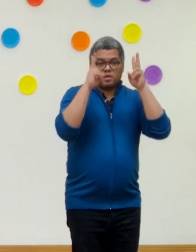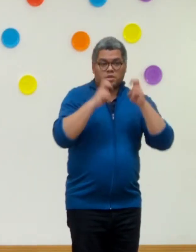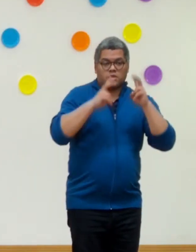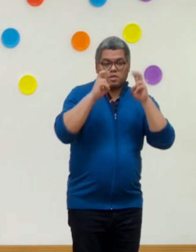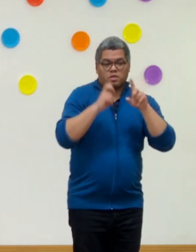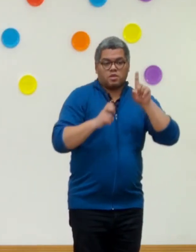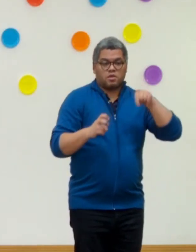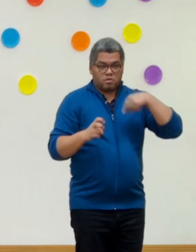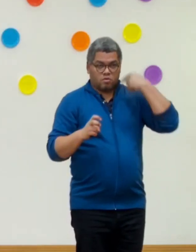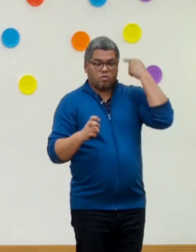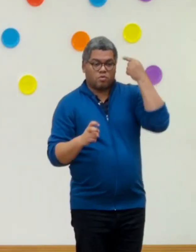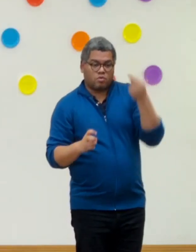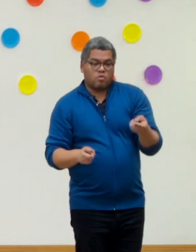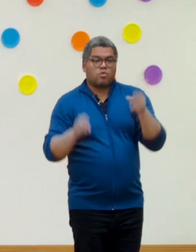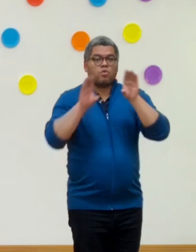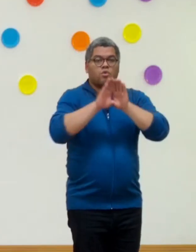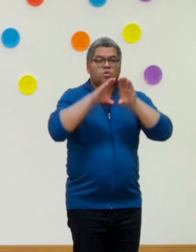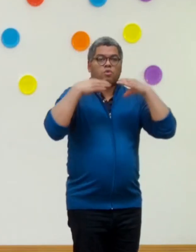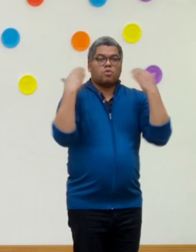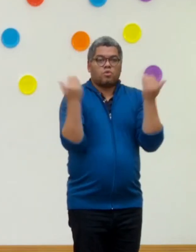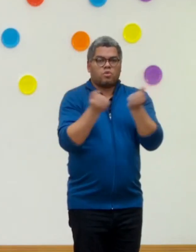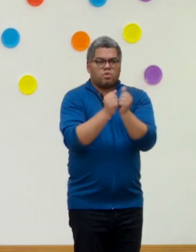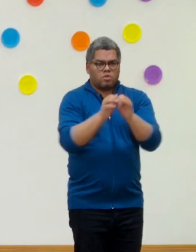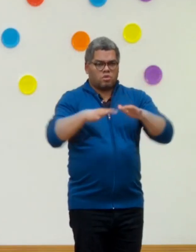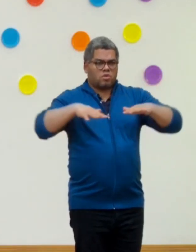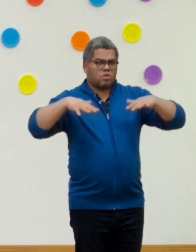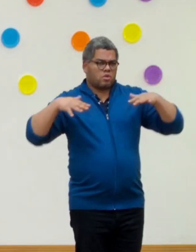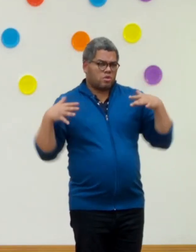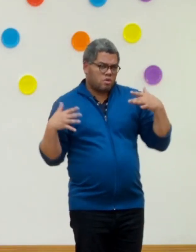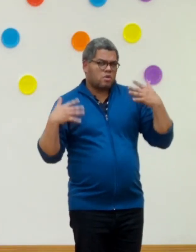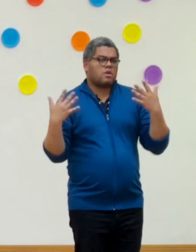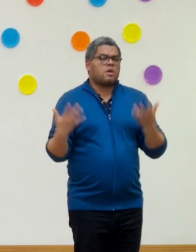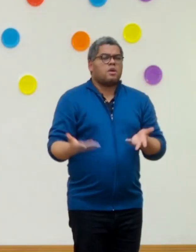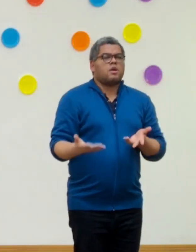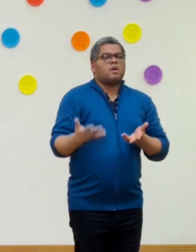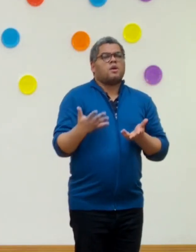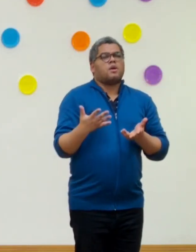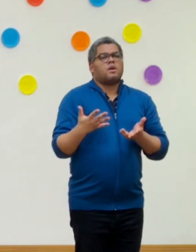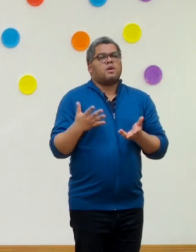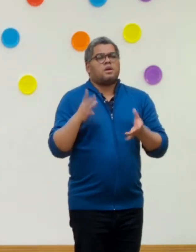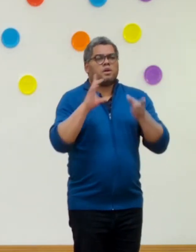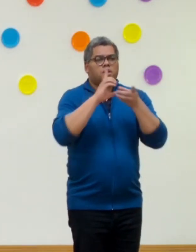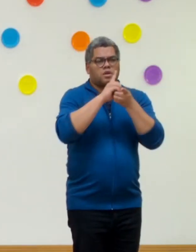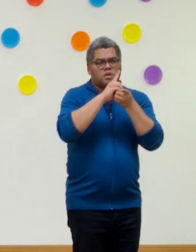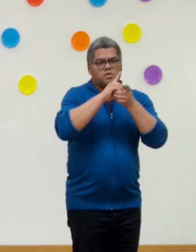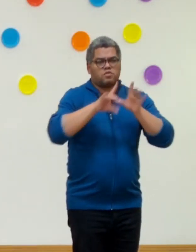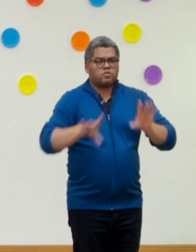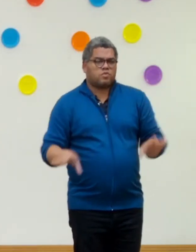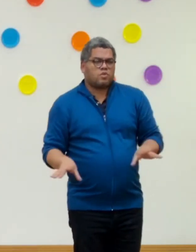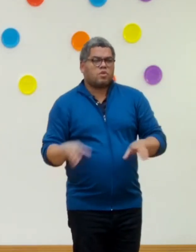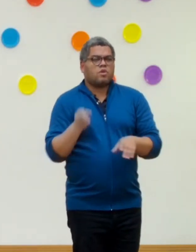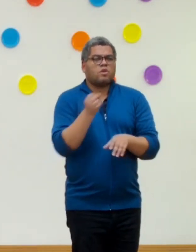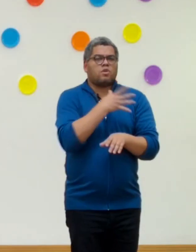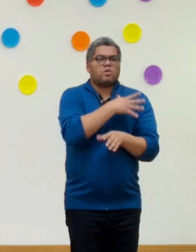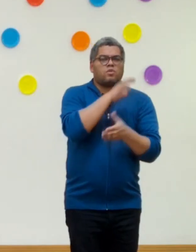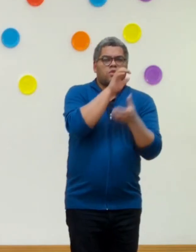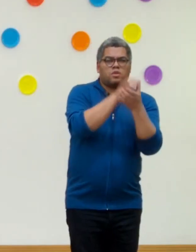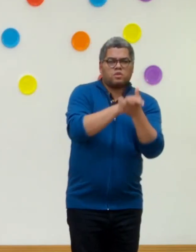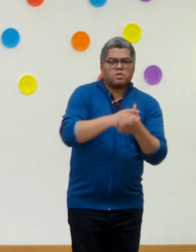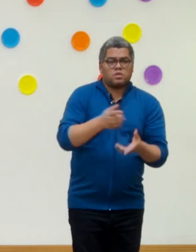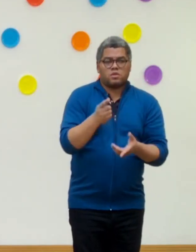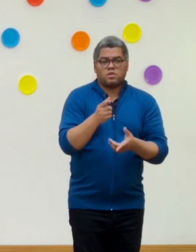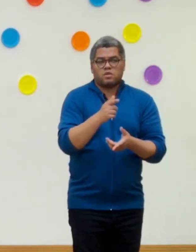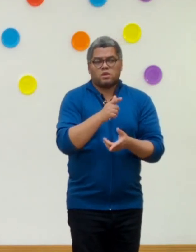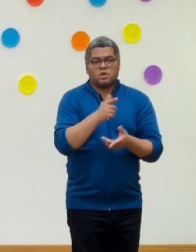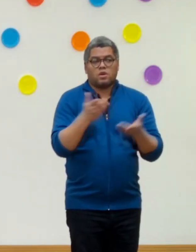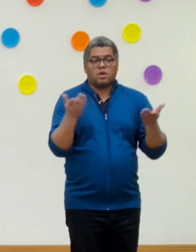conferência toda. Divórcio, novo casamento, adultério como o pivô de um divórcio. Eu não vou tratar disso porque não